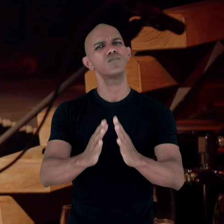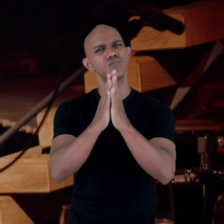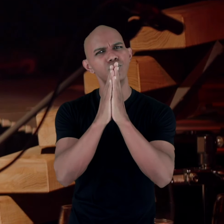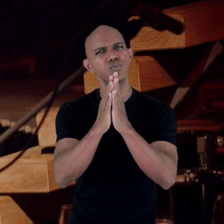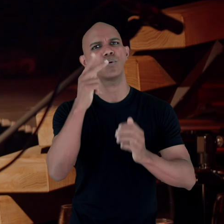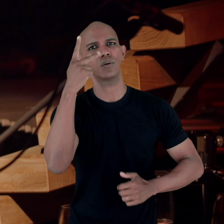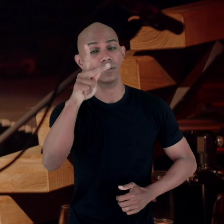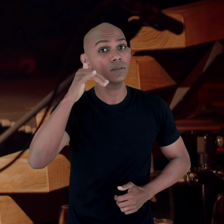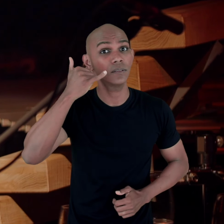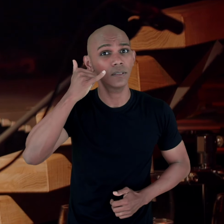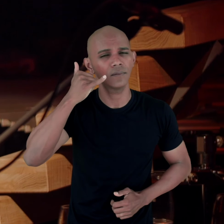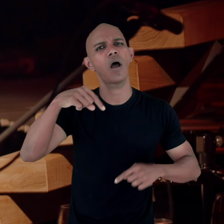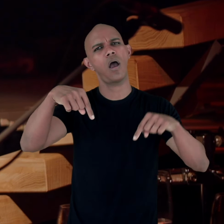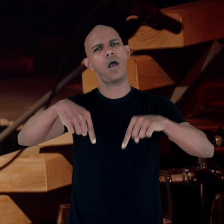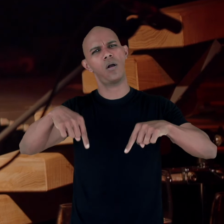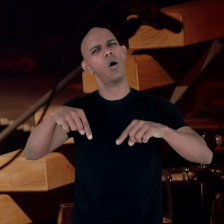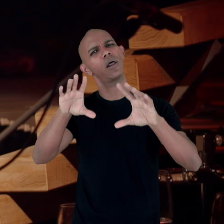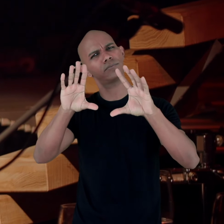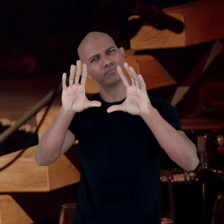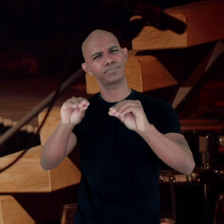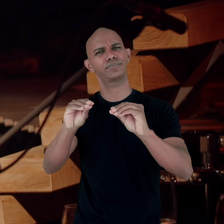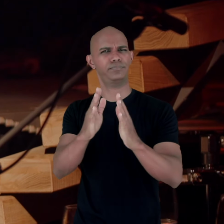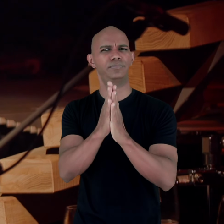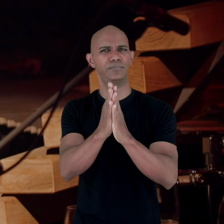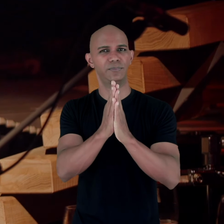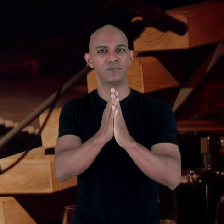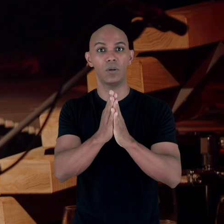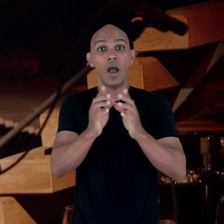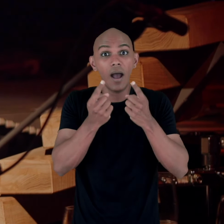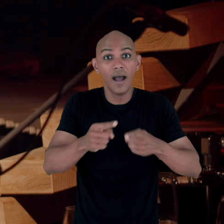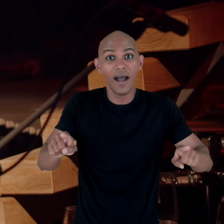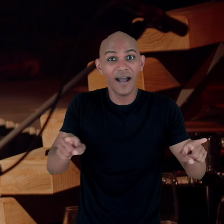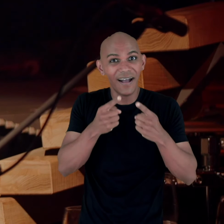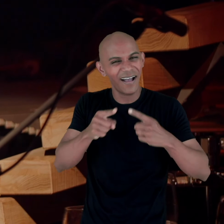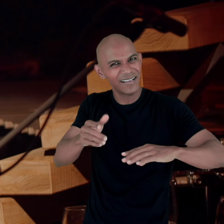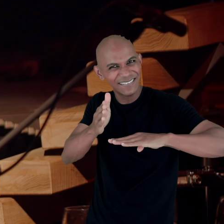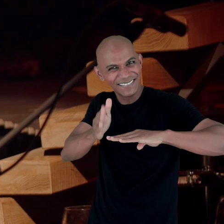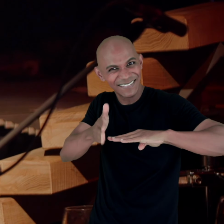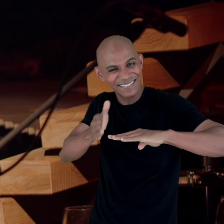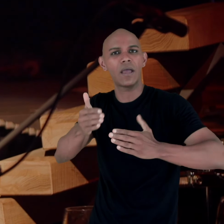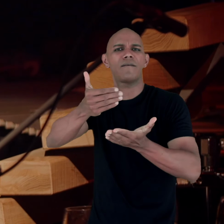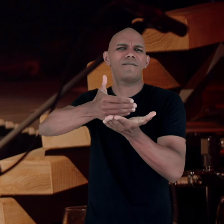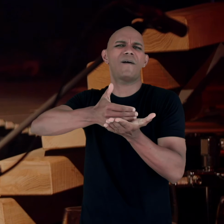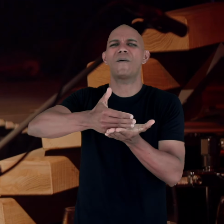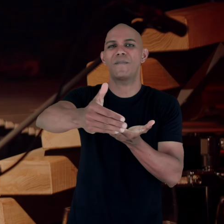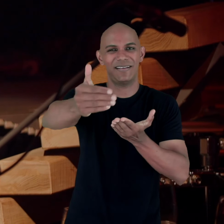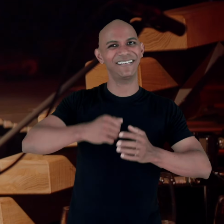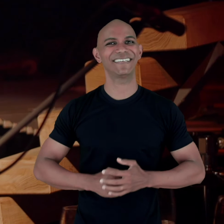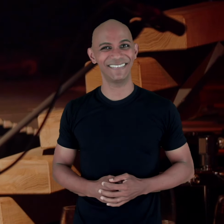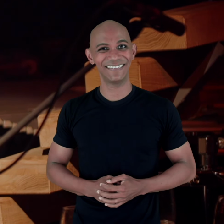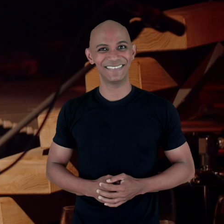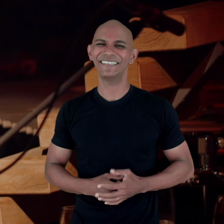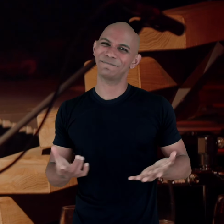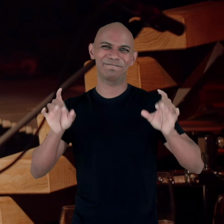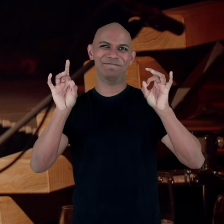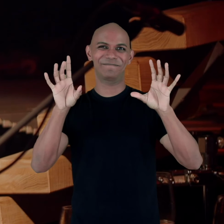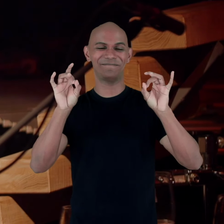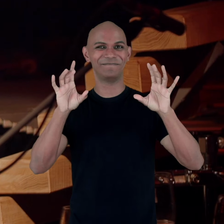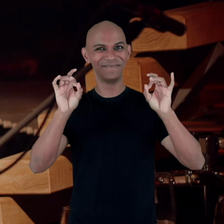favor, então agora desliguem seus aparelhos eletrônicos que o concerto Série Contemporânea, apresentando hoje o